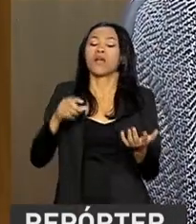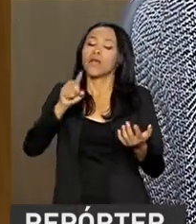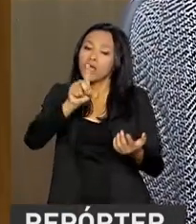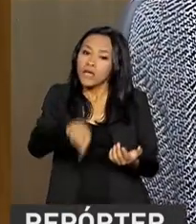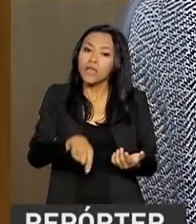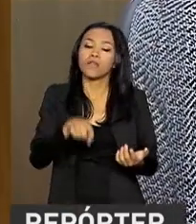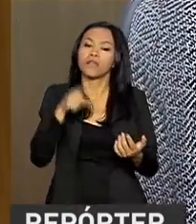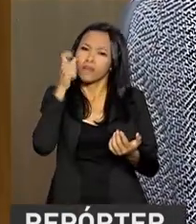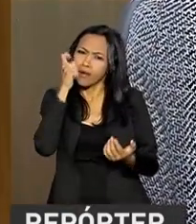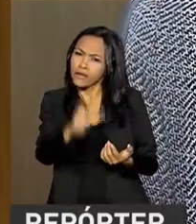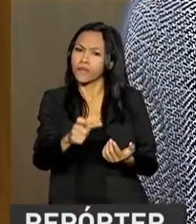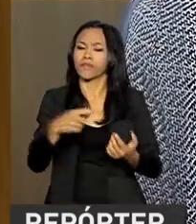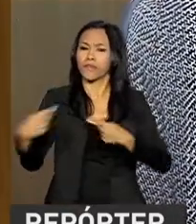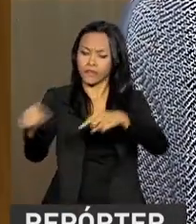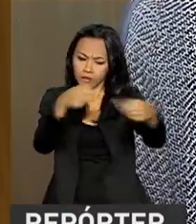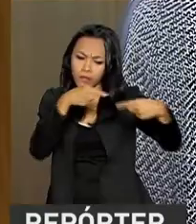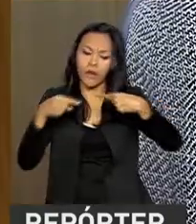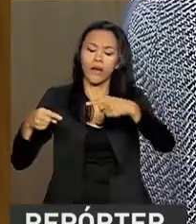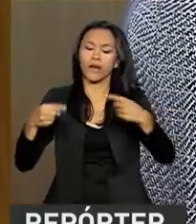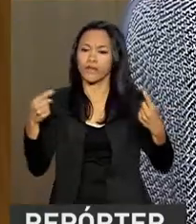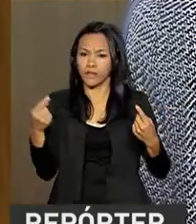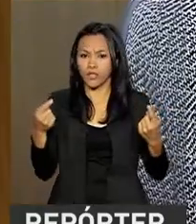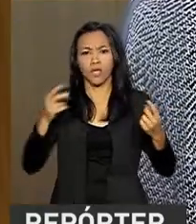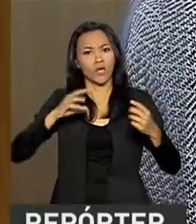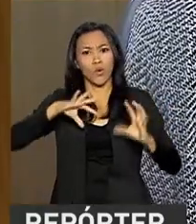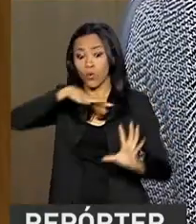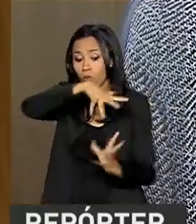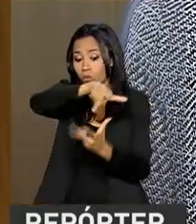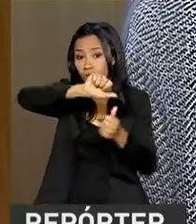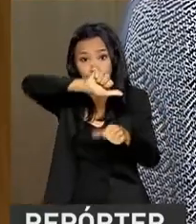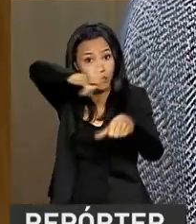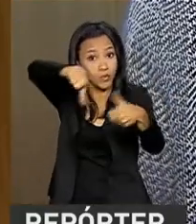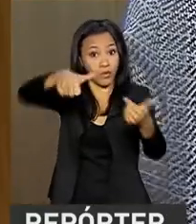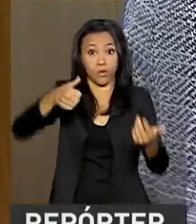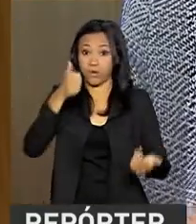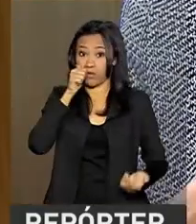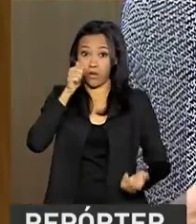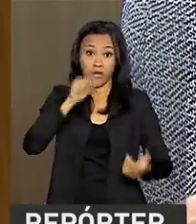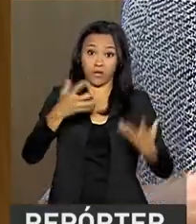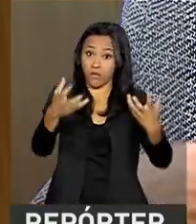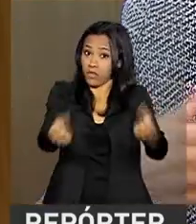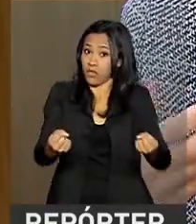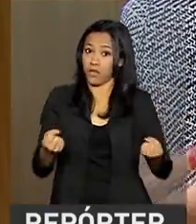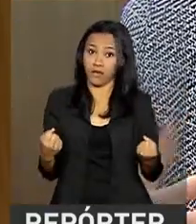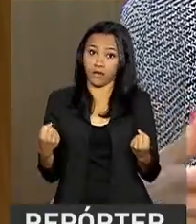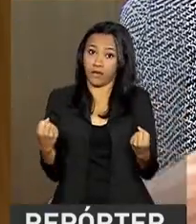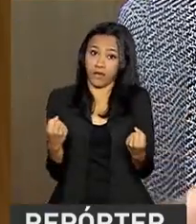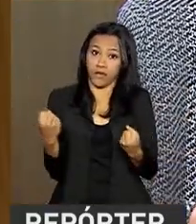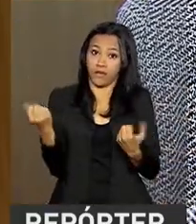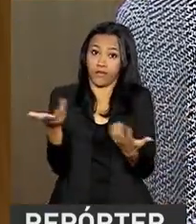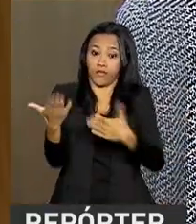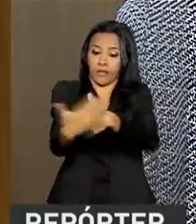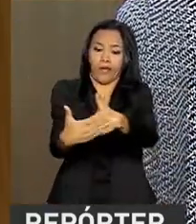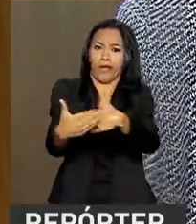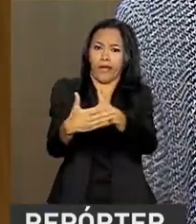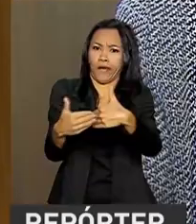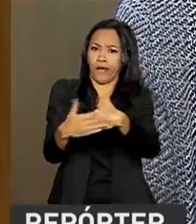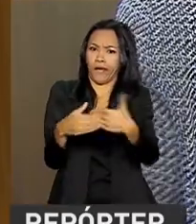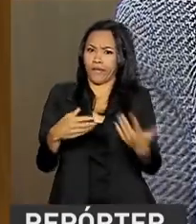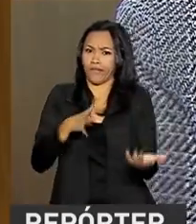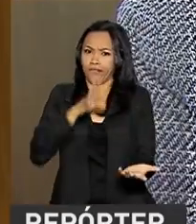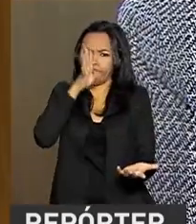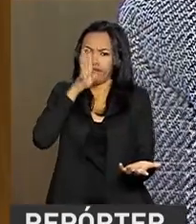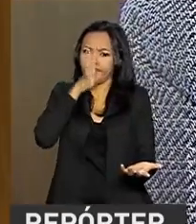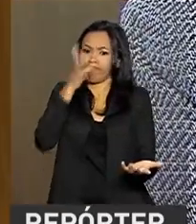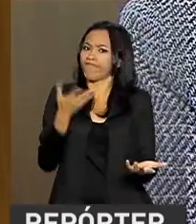interessante é mudou muito mudou as mulheres não aceitam isso mas e os homens precisam entender isso eu acho que